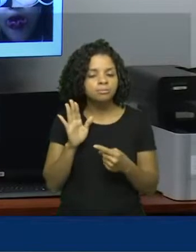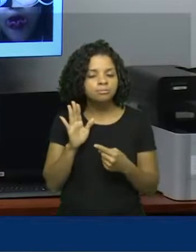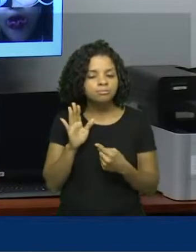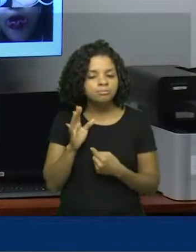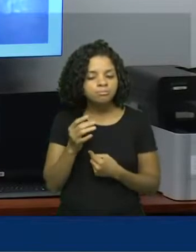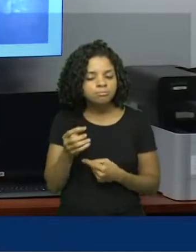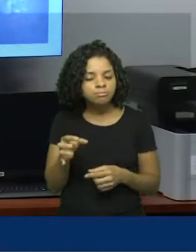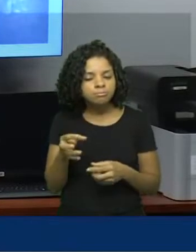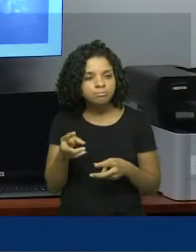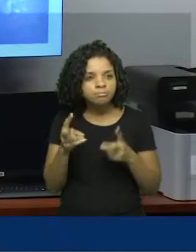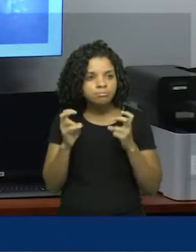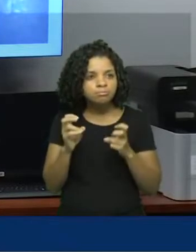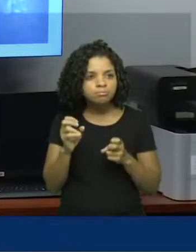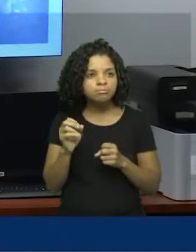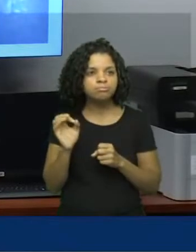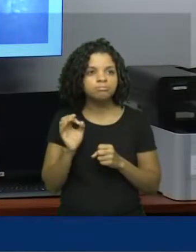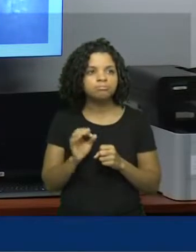de.